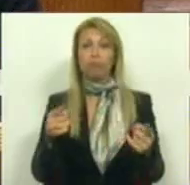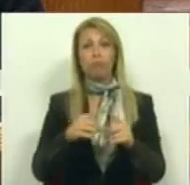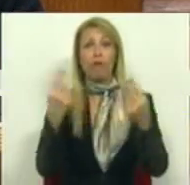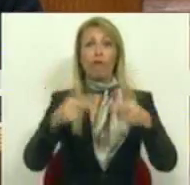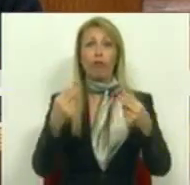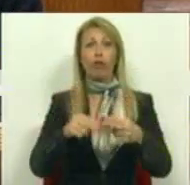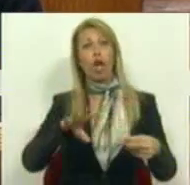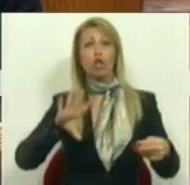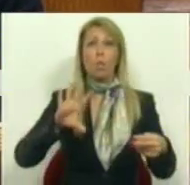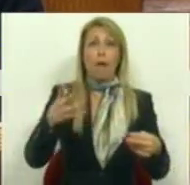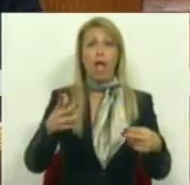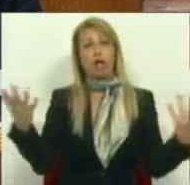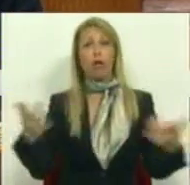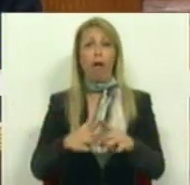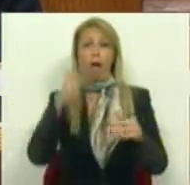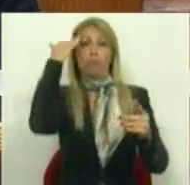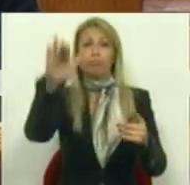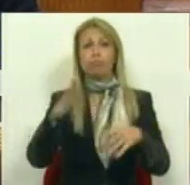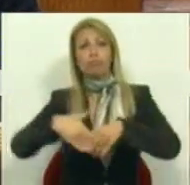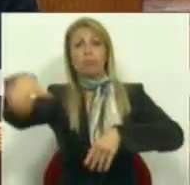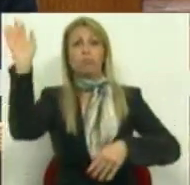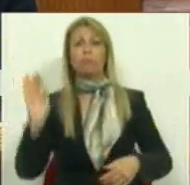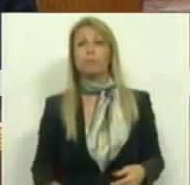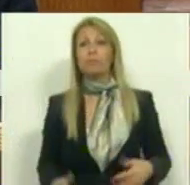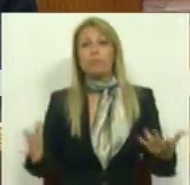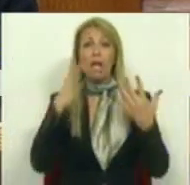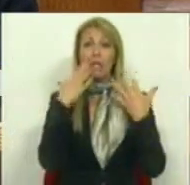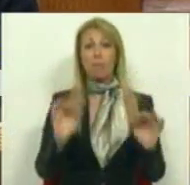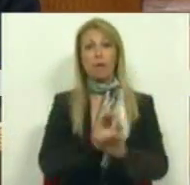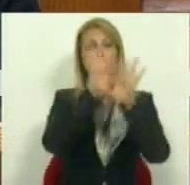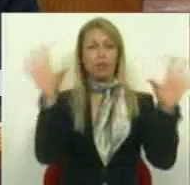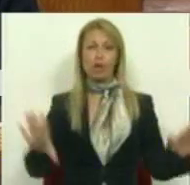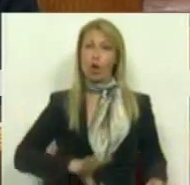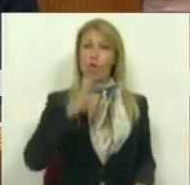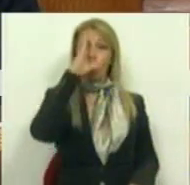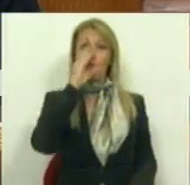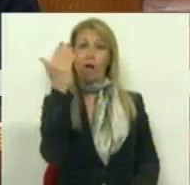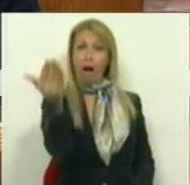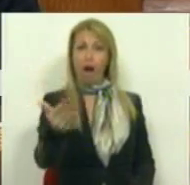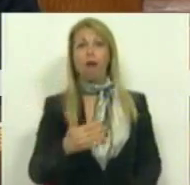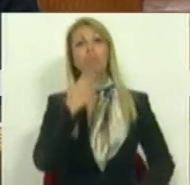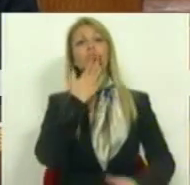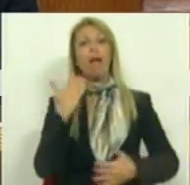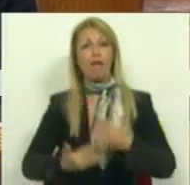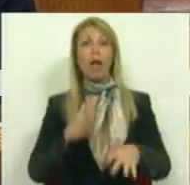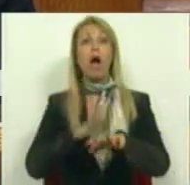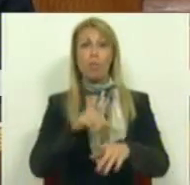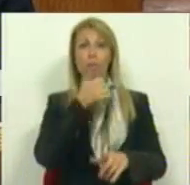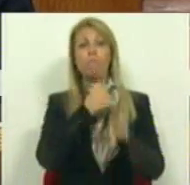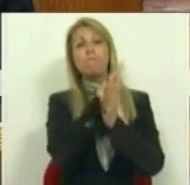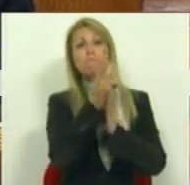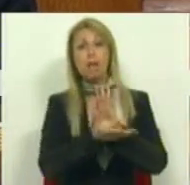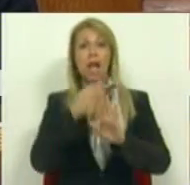casa. Simples, mas esclarecedora, sobre a confiança que o próprio Governo tem sobre a eficácia das medidas recessivas que tem